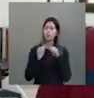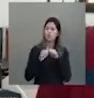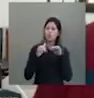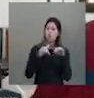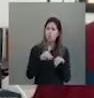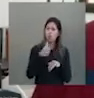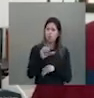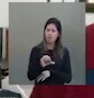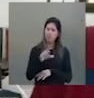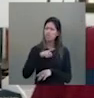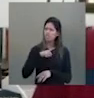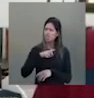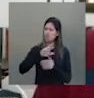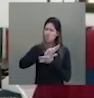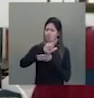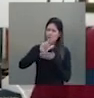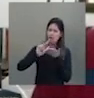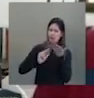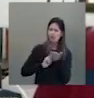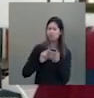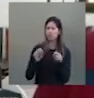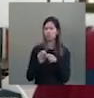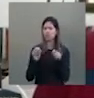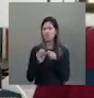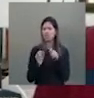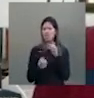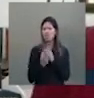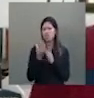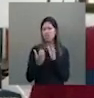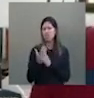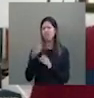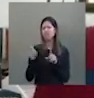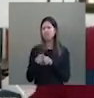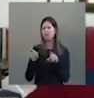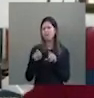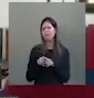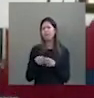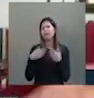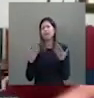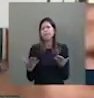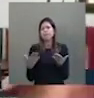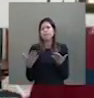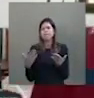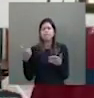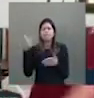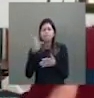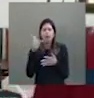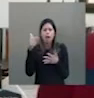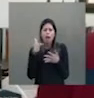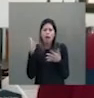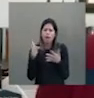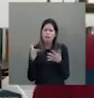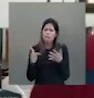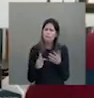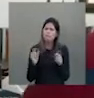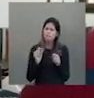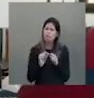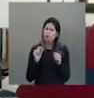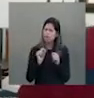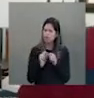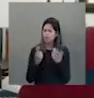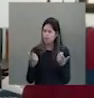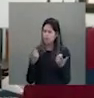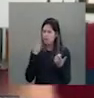do Fibbank das garantias fakes, da Prevent Senior, que fazia eutanásia sem autorização, e a gente